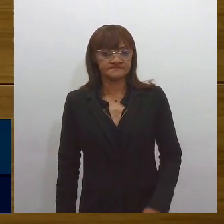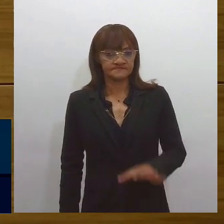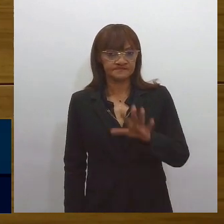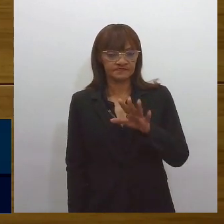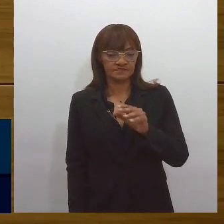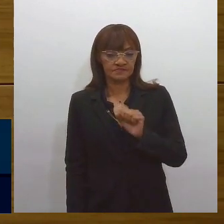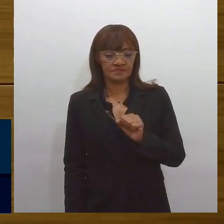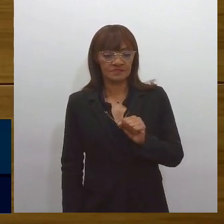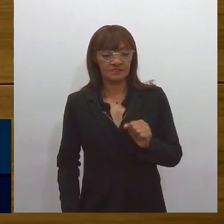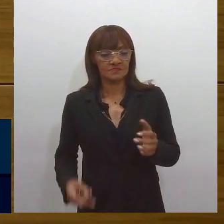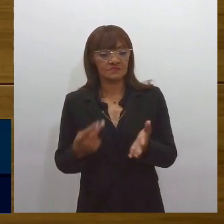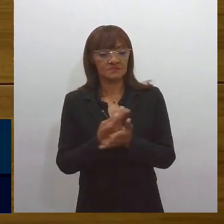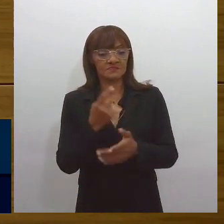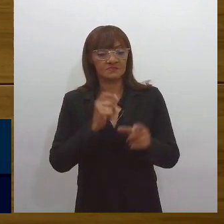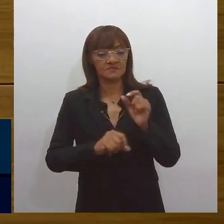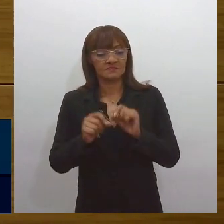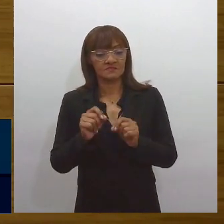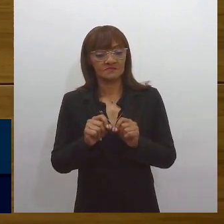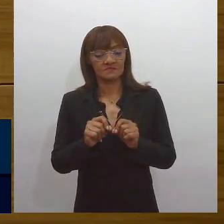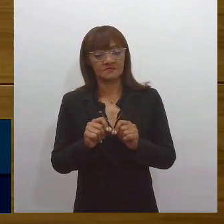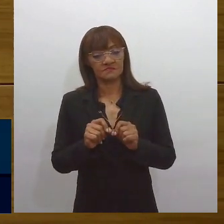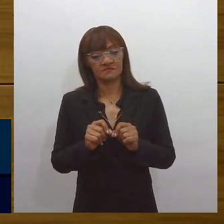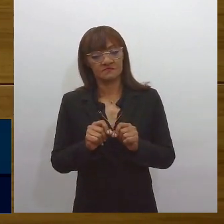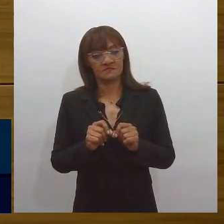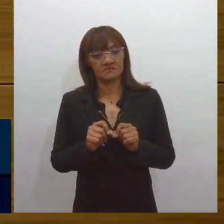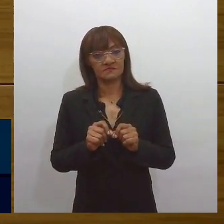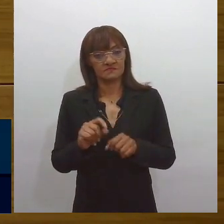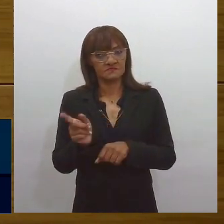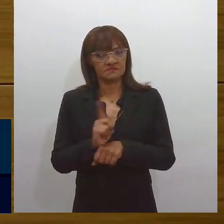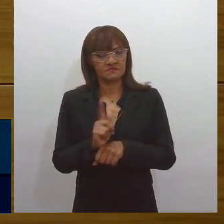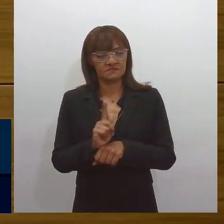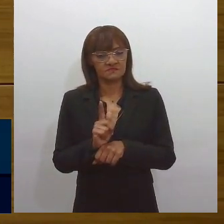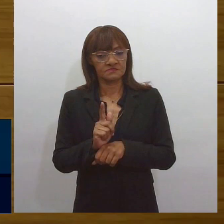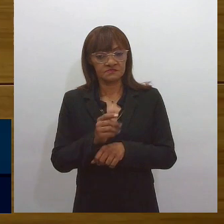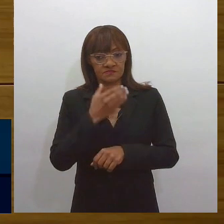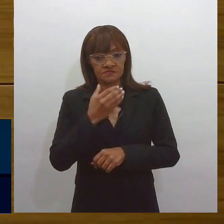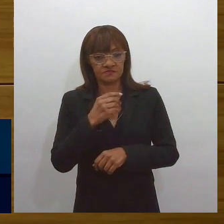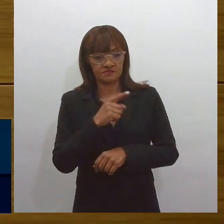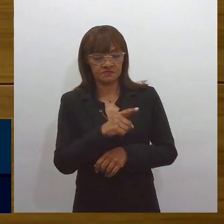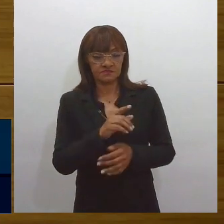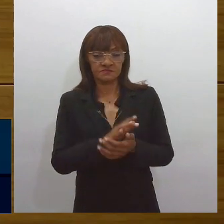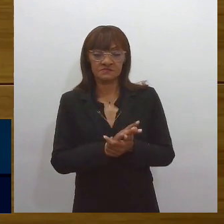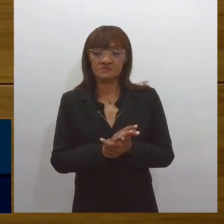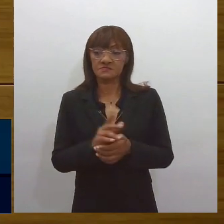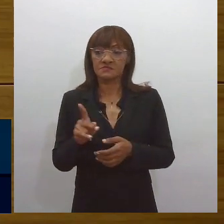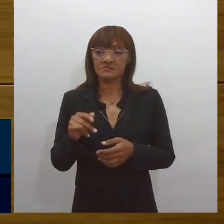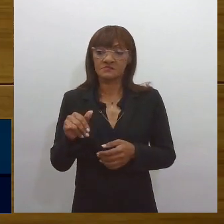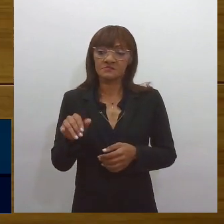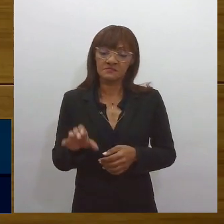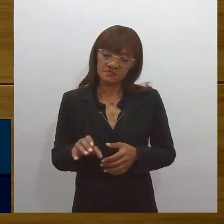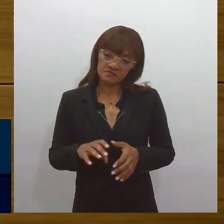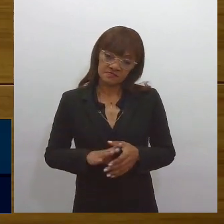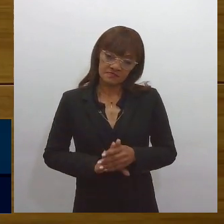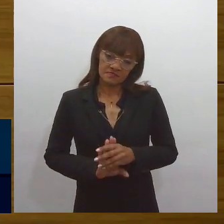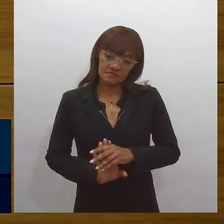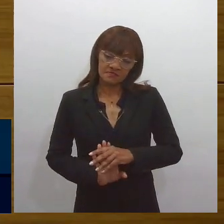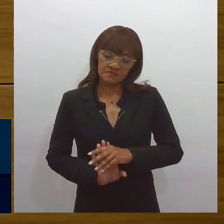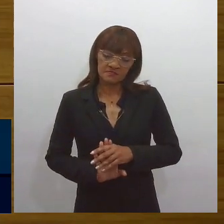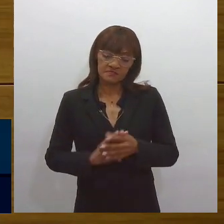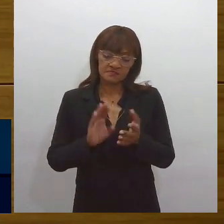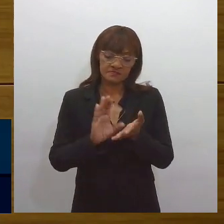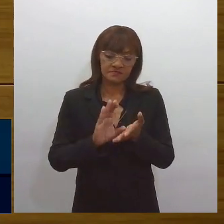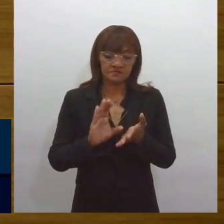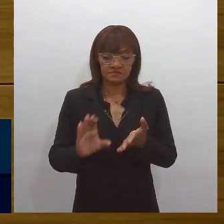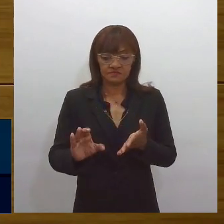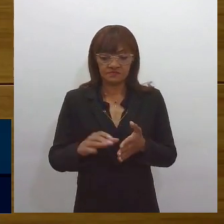do da gestão passada teve a PEC da transição e foram colocados recursos bastante robustos pra gente concluir a